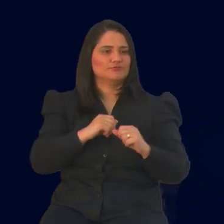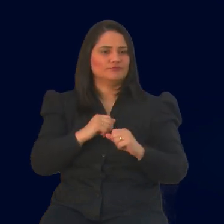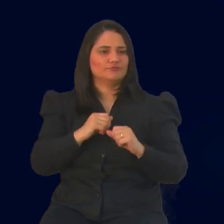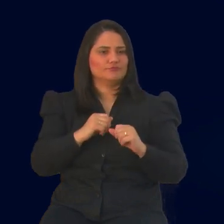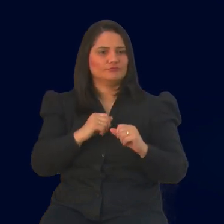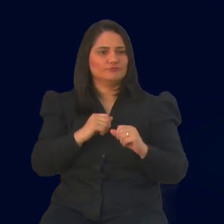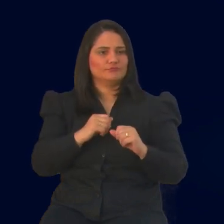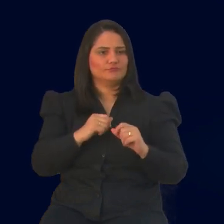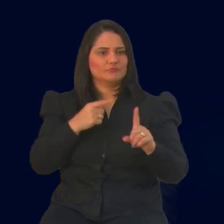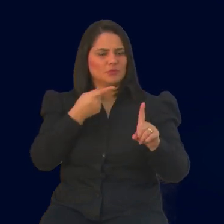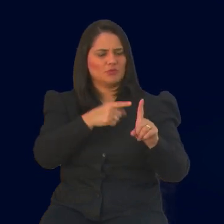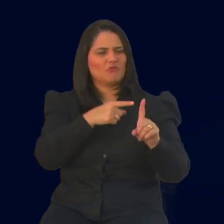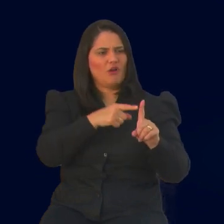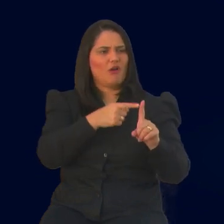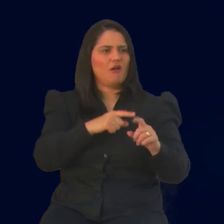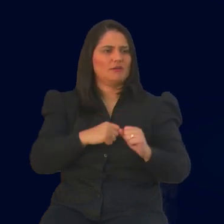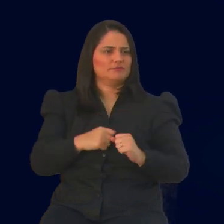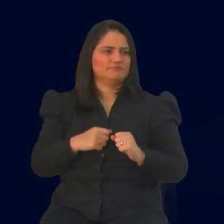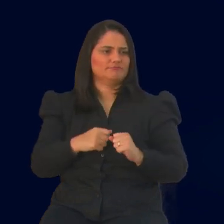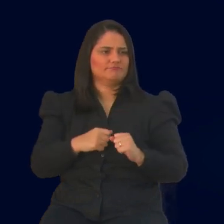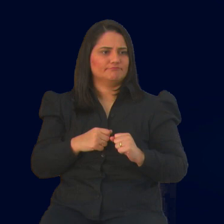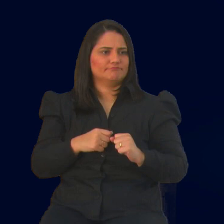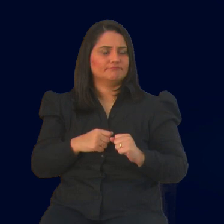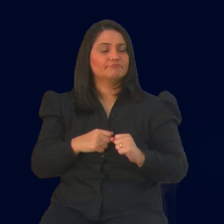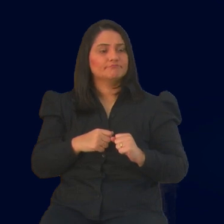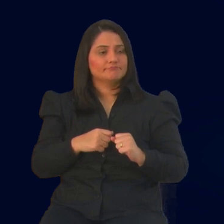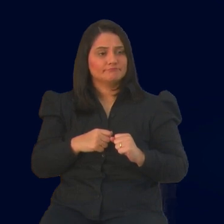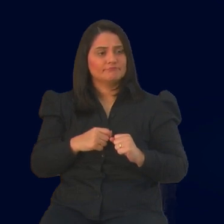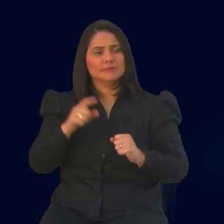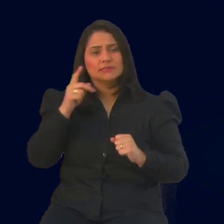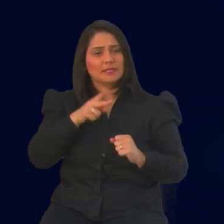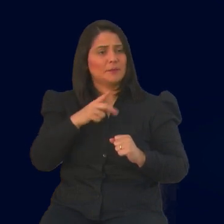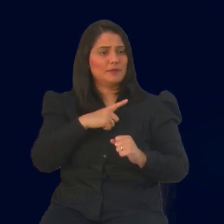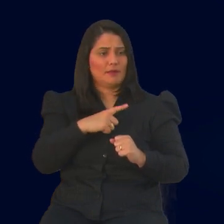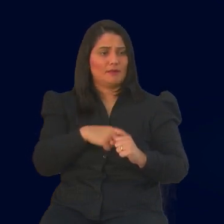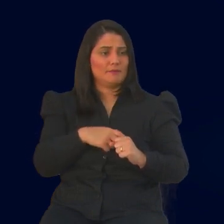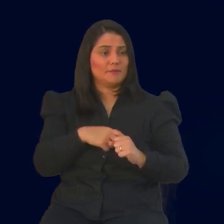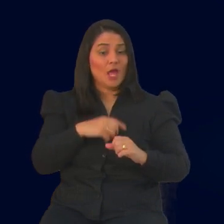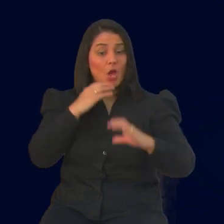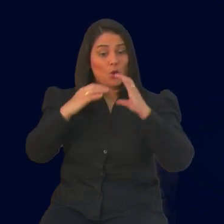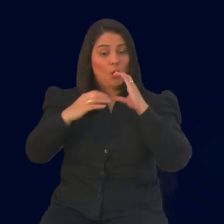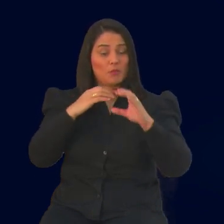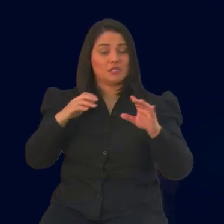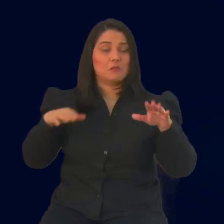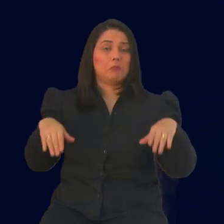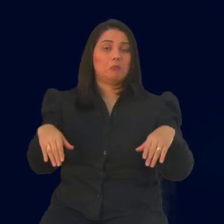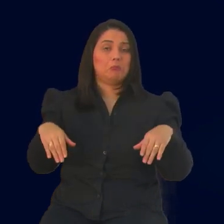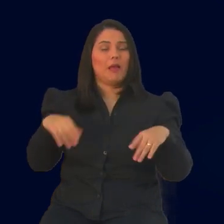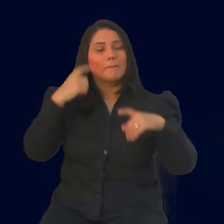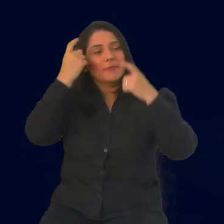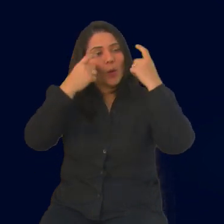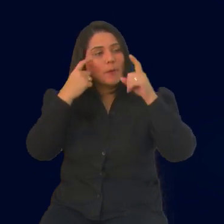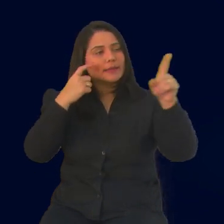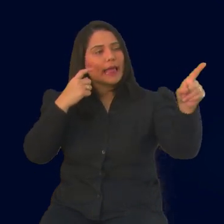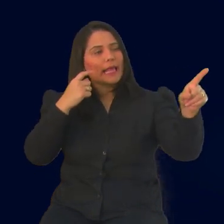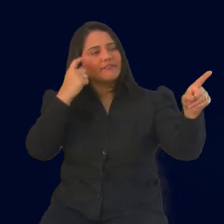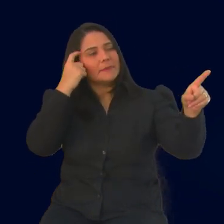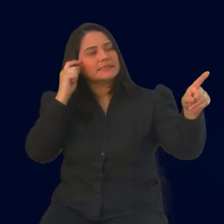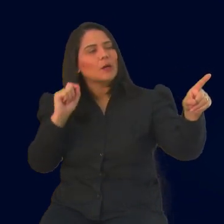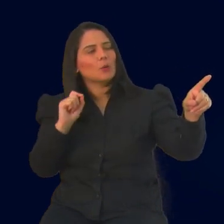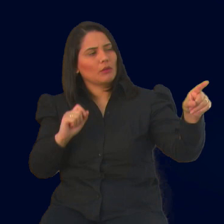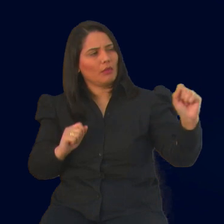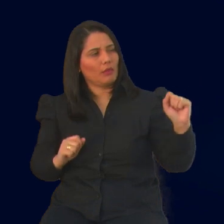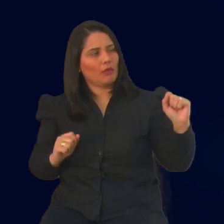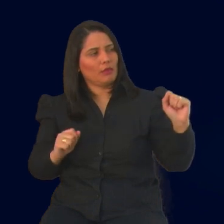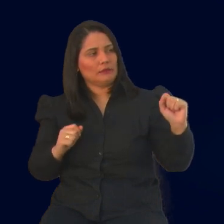nosso dia a dia. Comunicação passiva é quando a gente se preocupa muito com o que o outro vai dizer, o que o outro vai pensar.